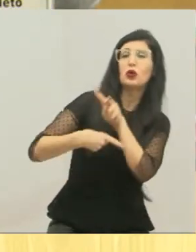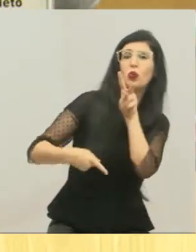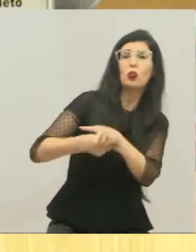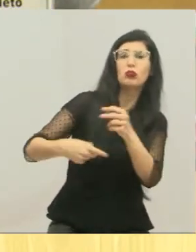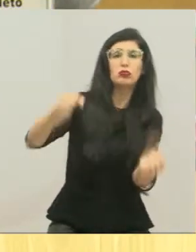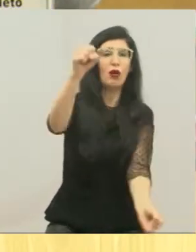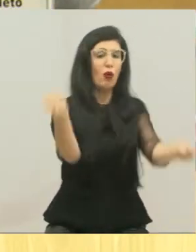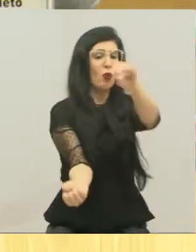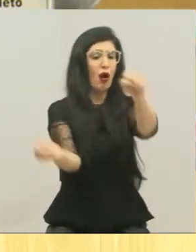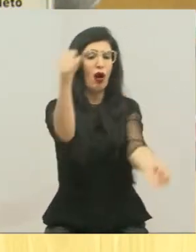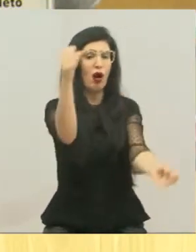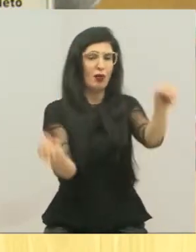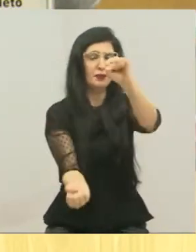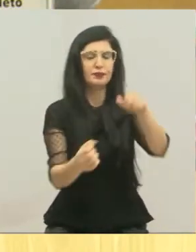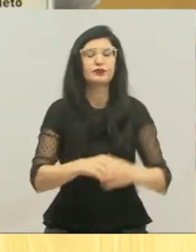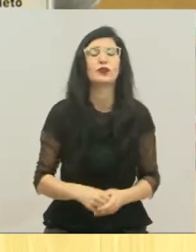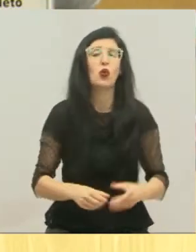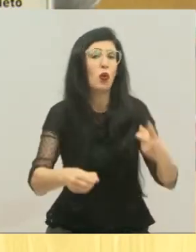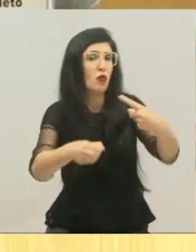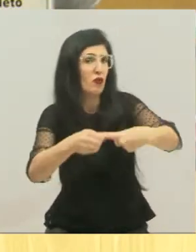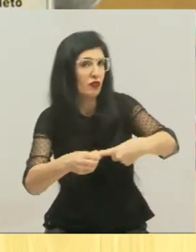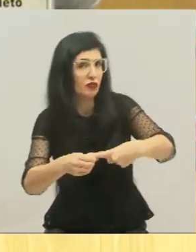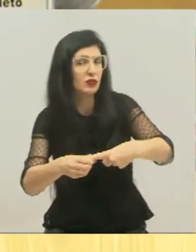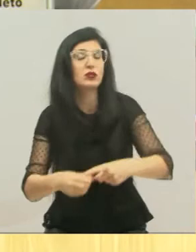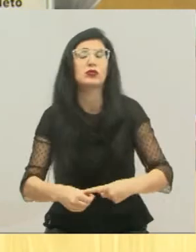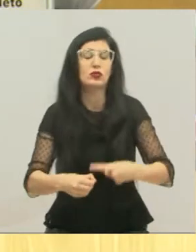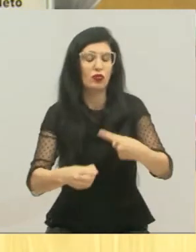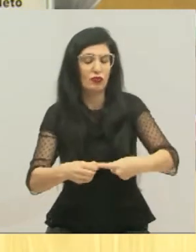convênio com o município de Jacareí, para a